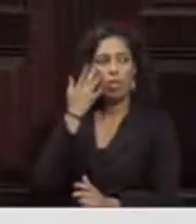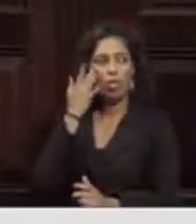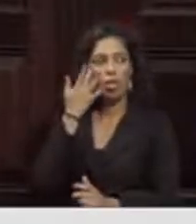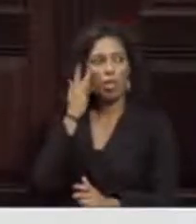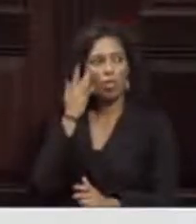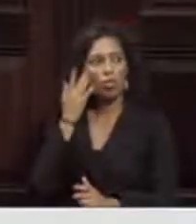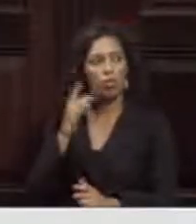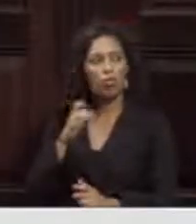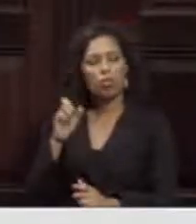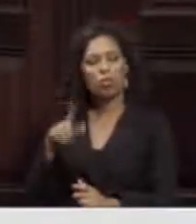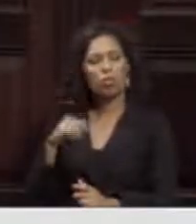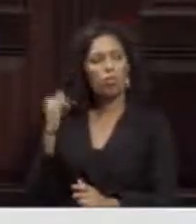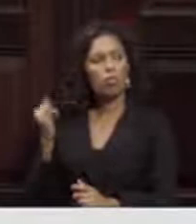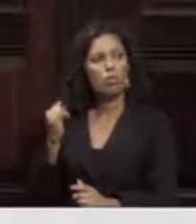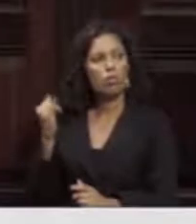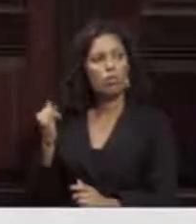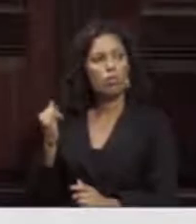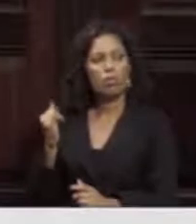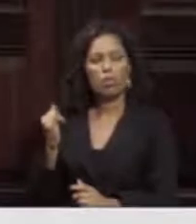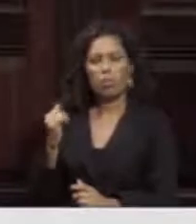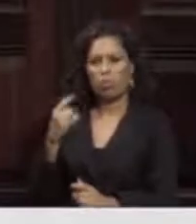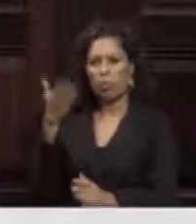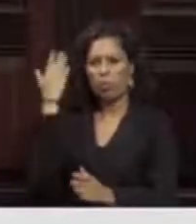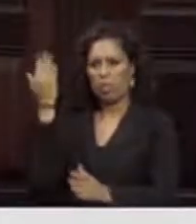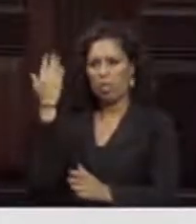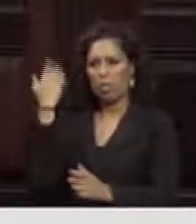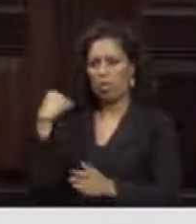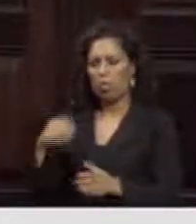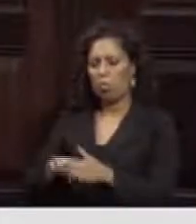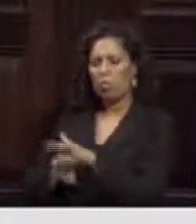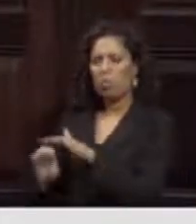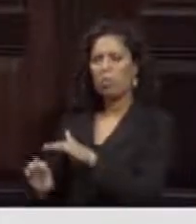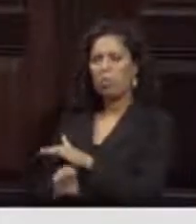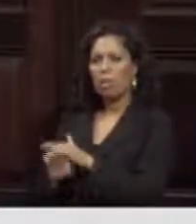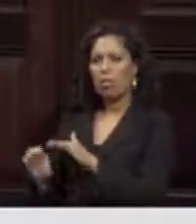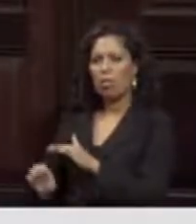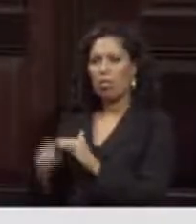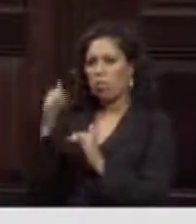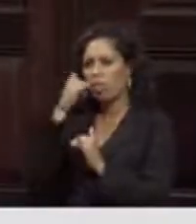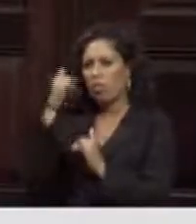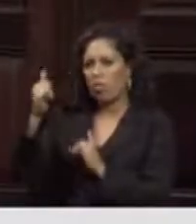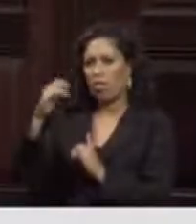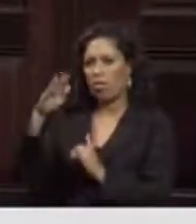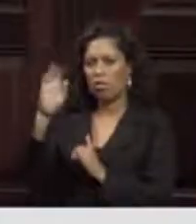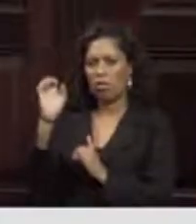trabalhadores, que uma vez na porta da Embratel, da antiga sede da Embratel 1012,